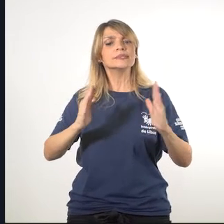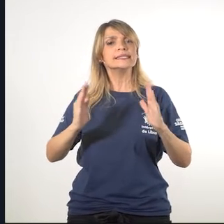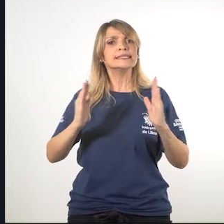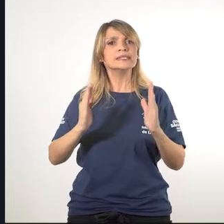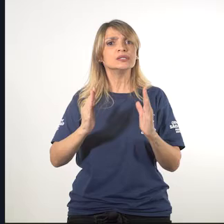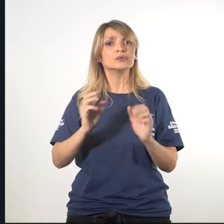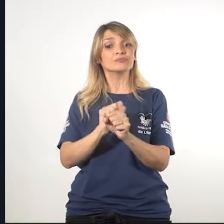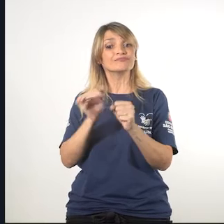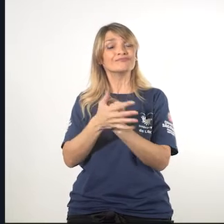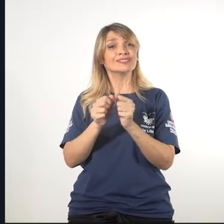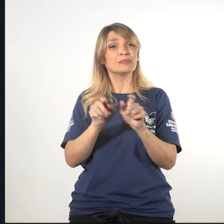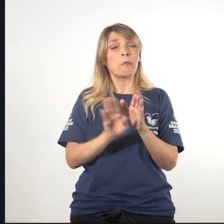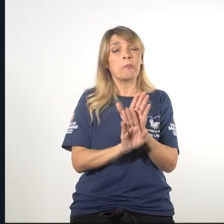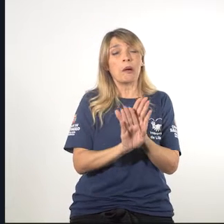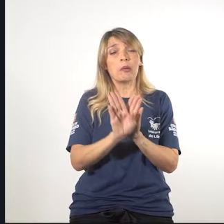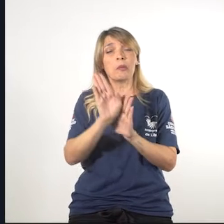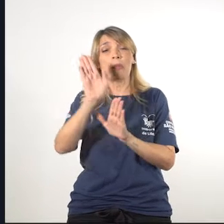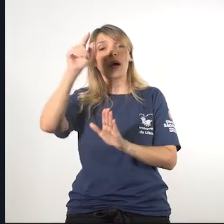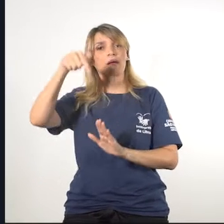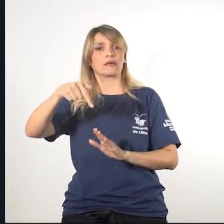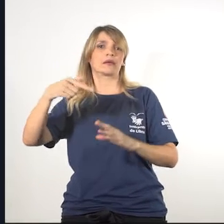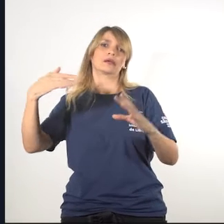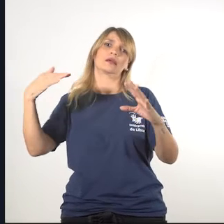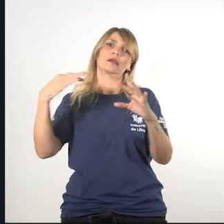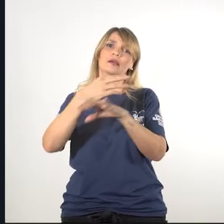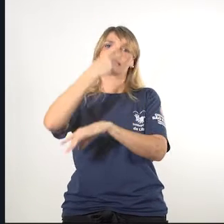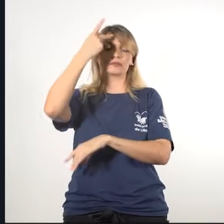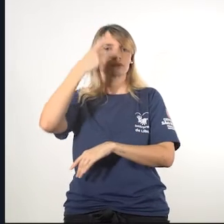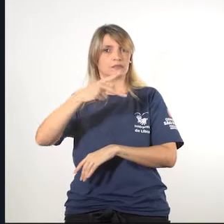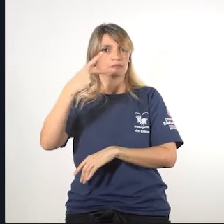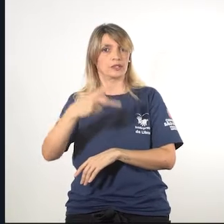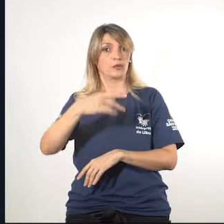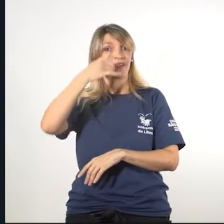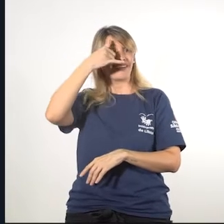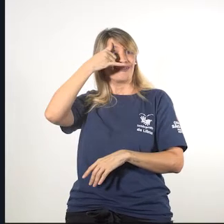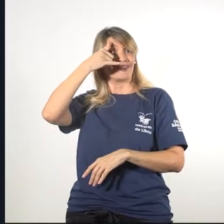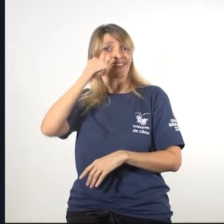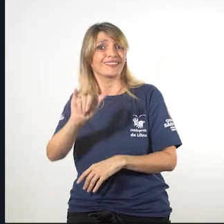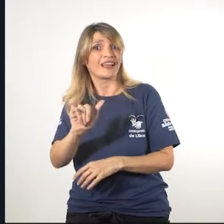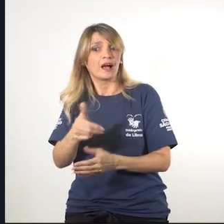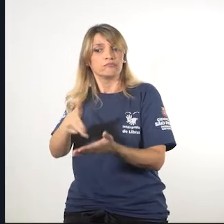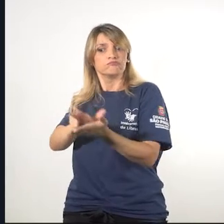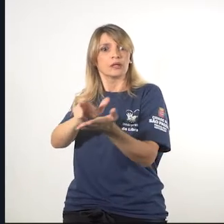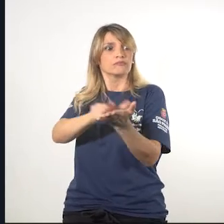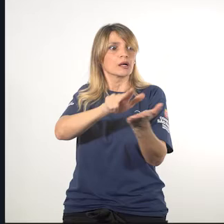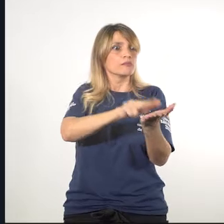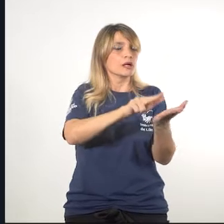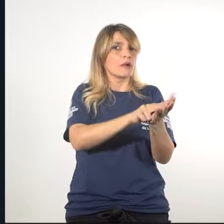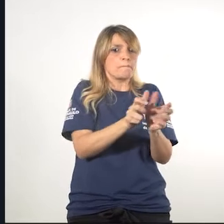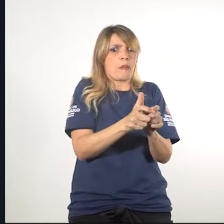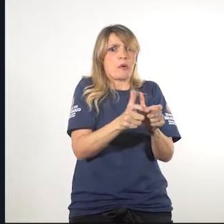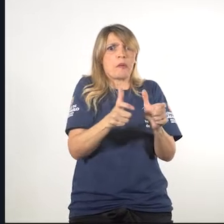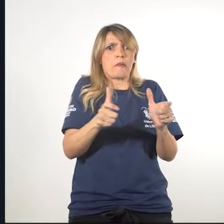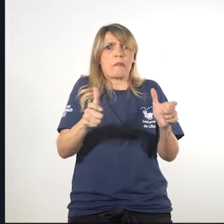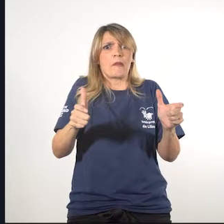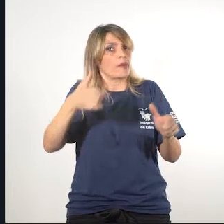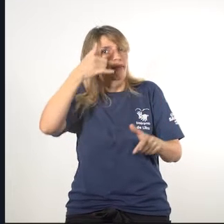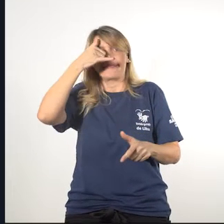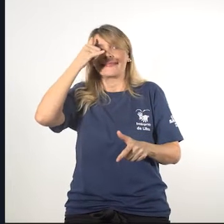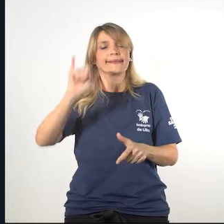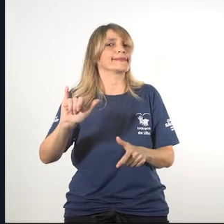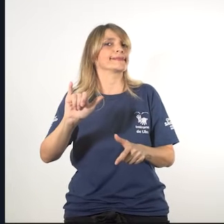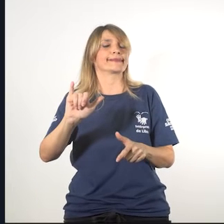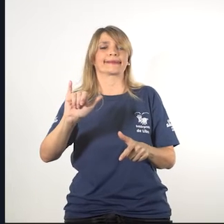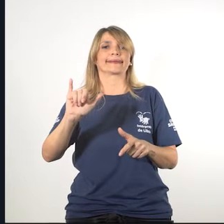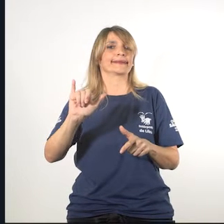da pandemia aqui na cidade de São Paulo. E evitar internações e sobrecarga no sistema de saúde.